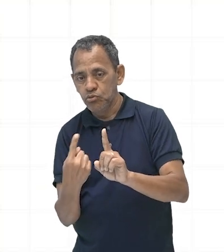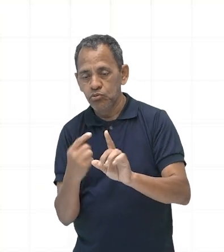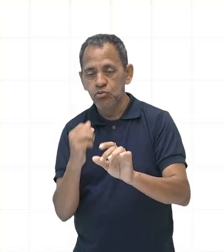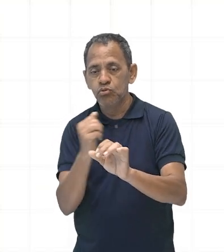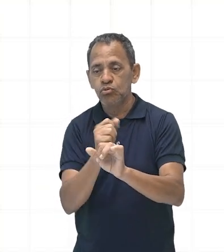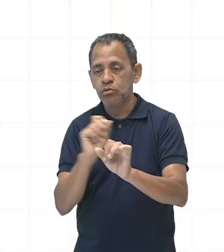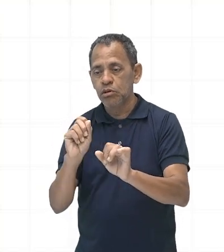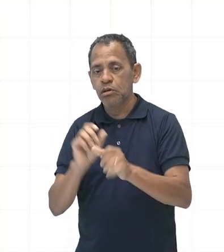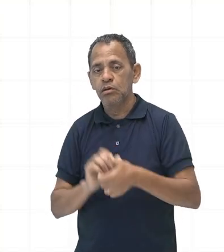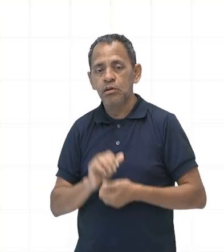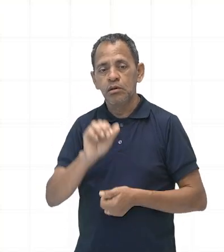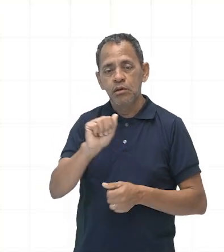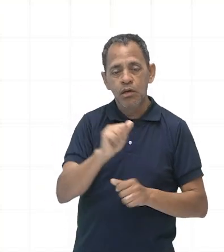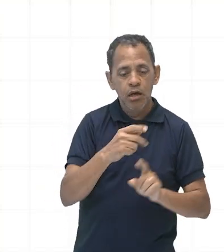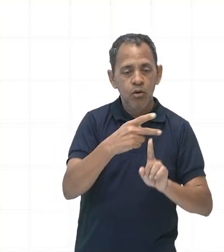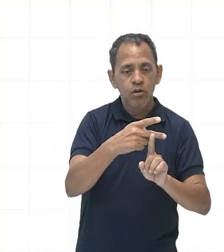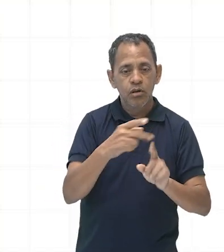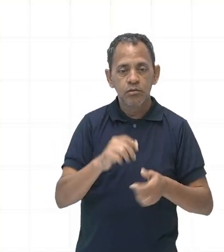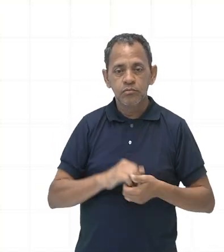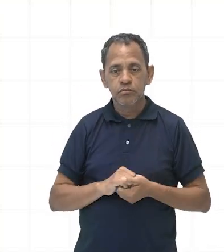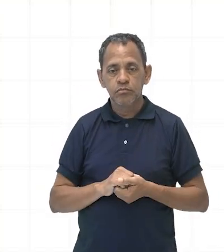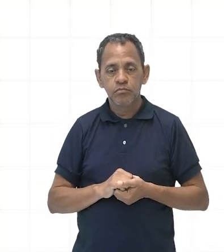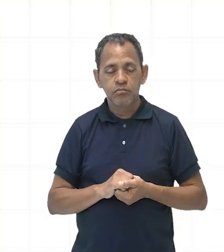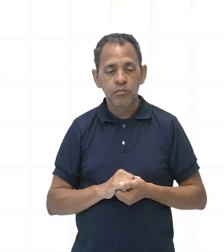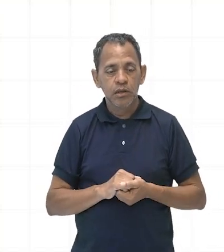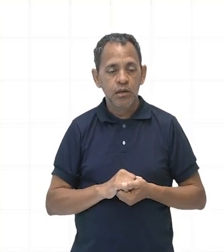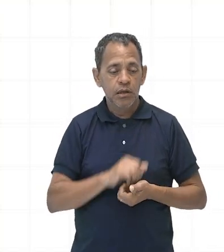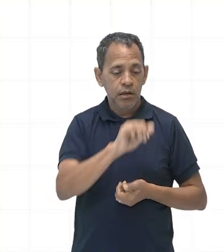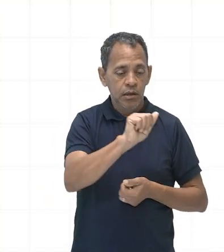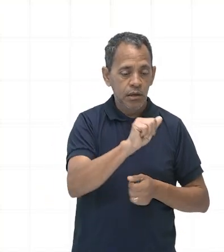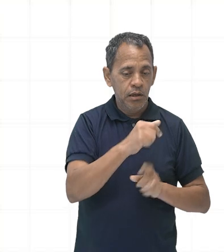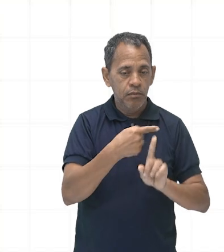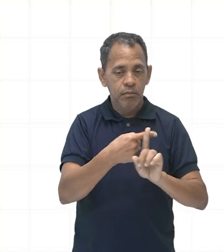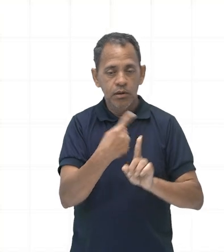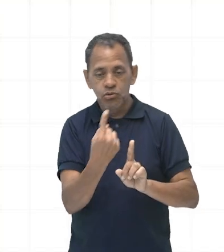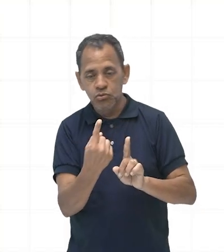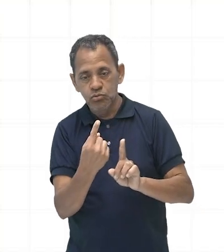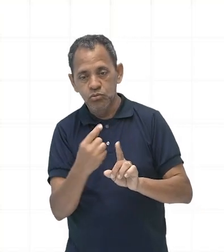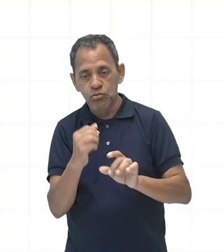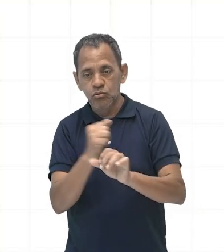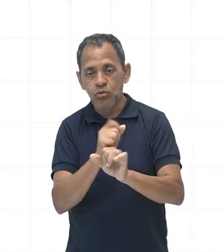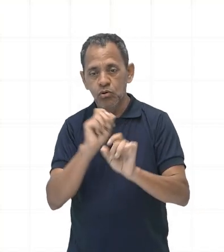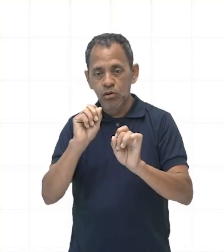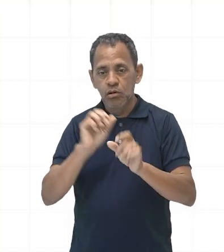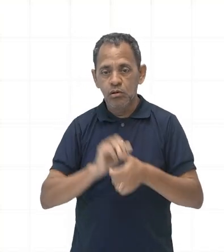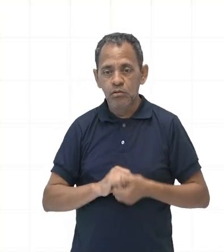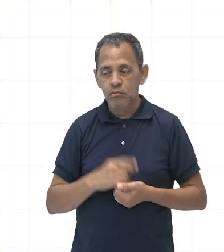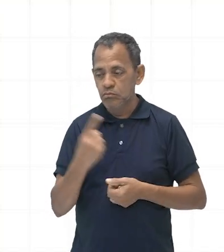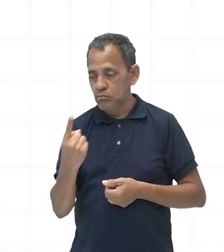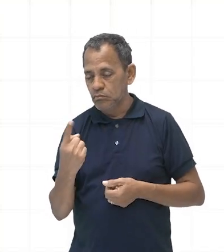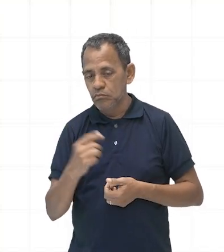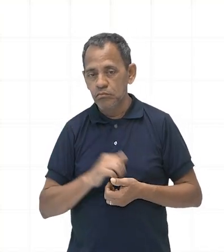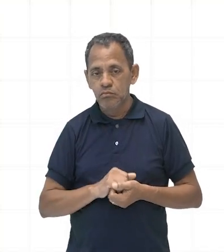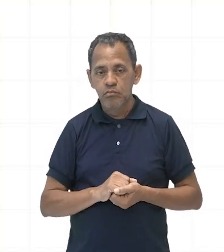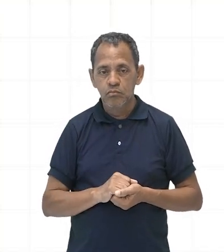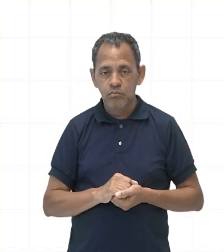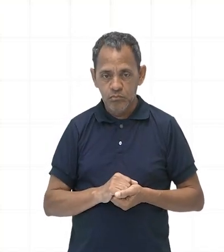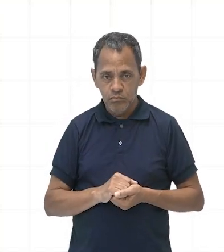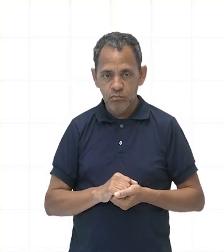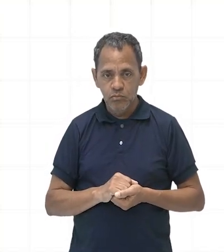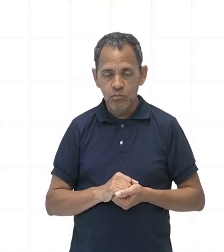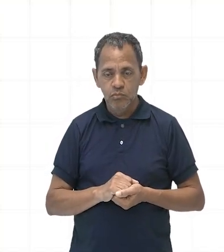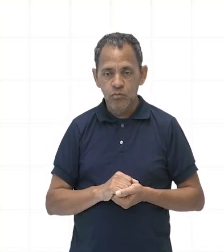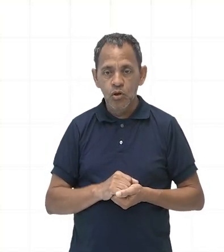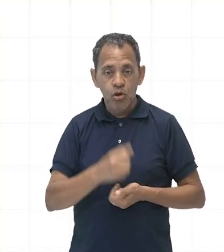quadrado. A mais 1 dividido por A mais 1 vai dar exatamente 1, porque o número dividido por